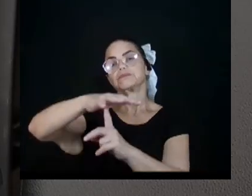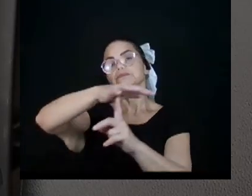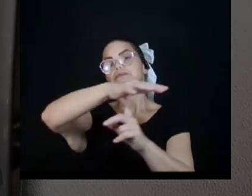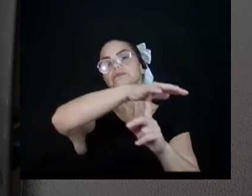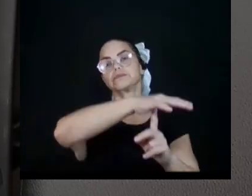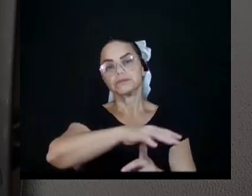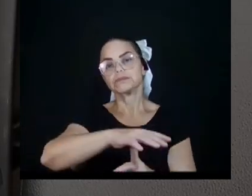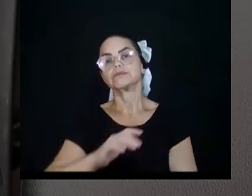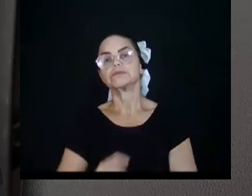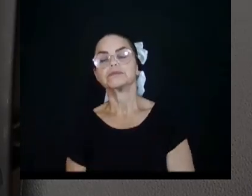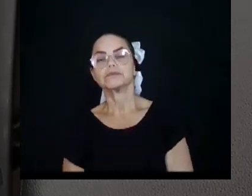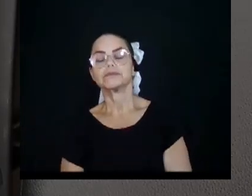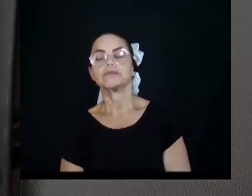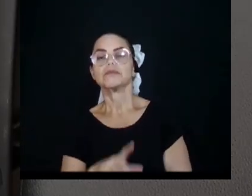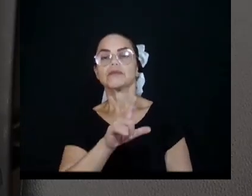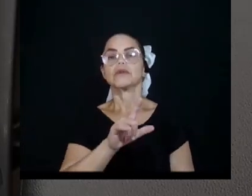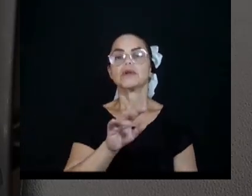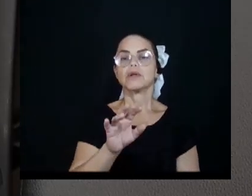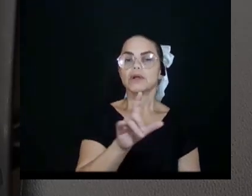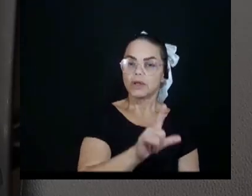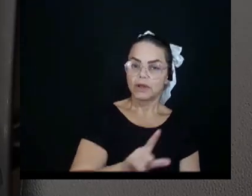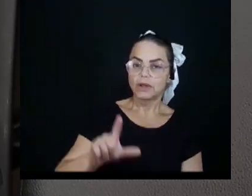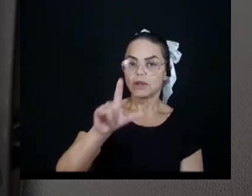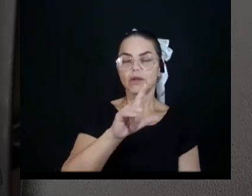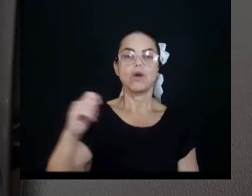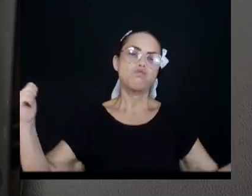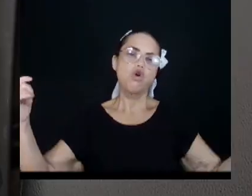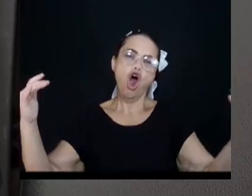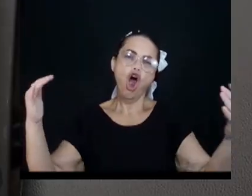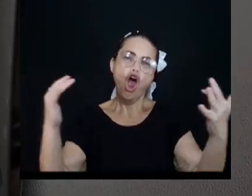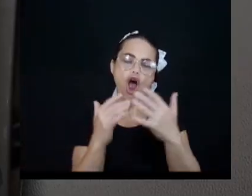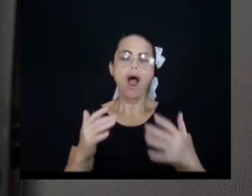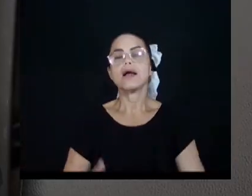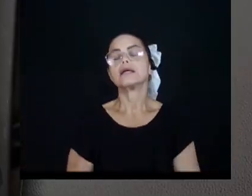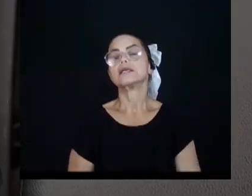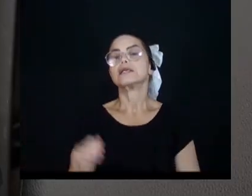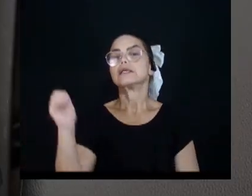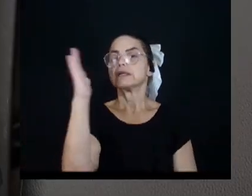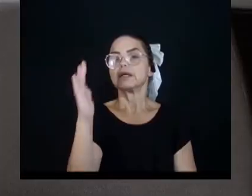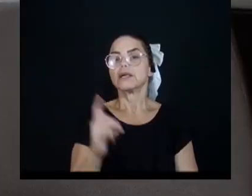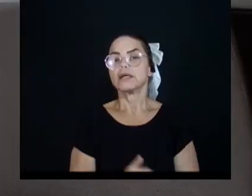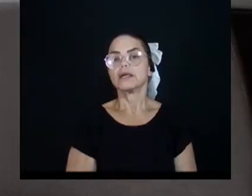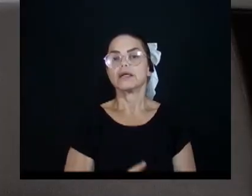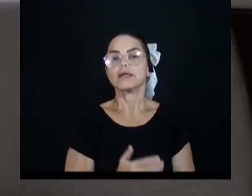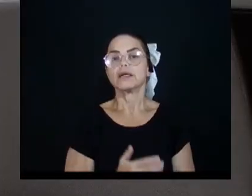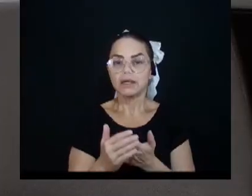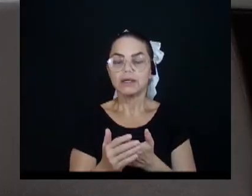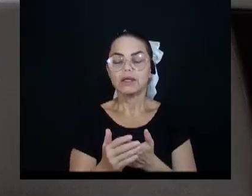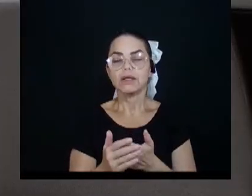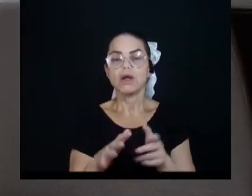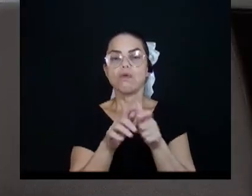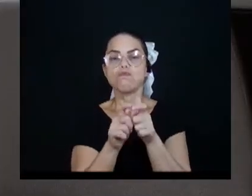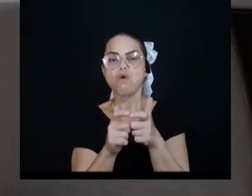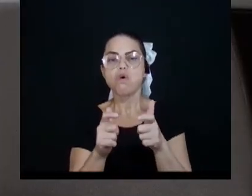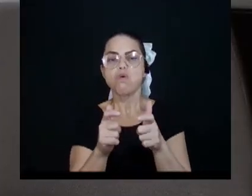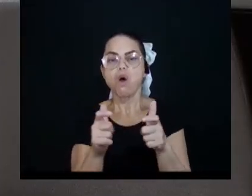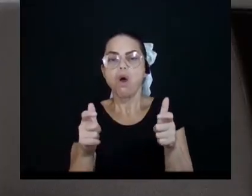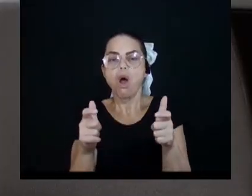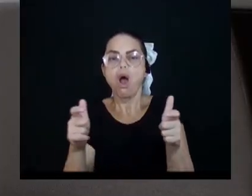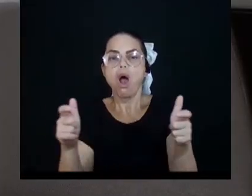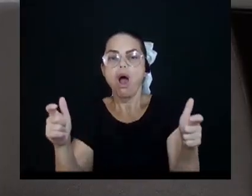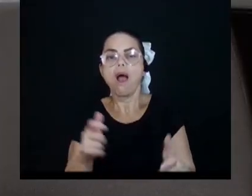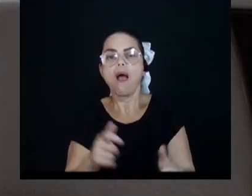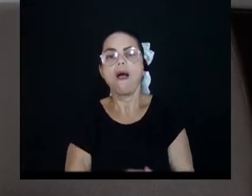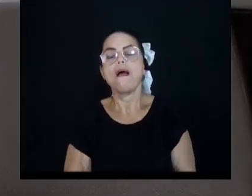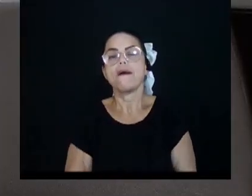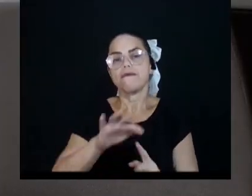literária. Está vindo gente do Brasil inteiro para essa feira. Ela começou pequena, mas está crescendo. Então eu fiz essa